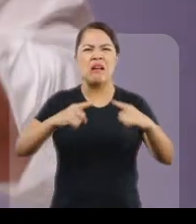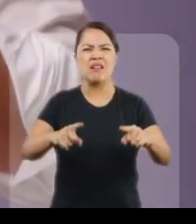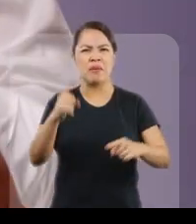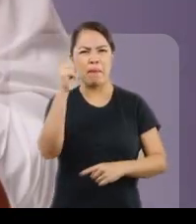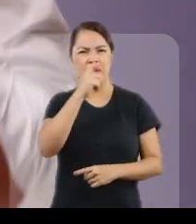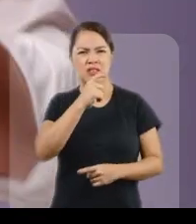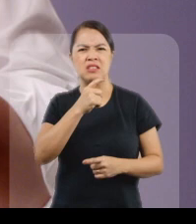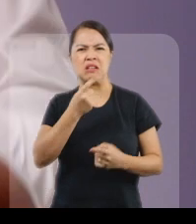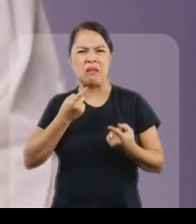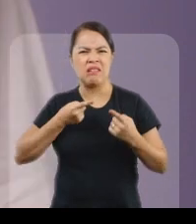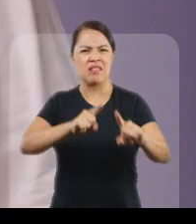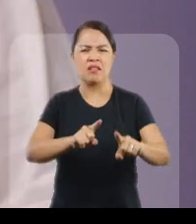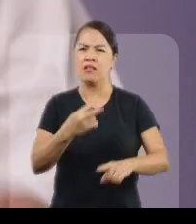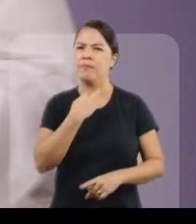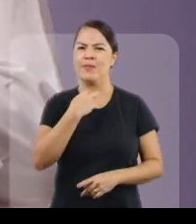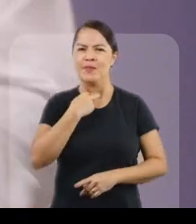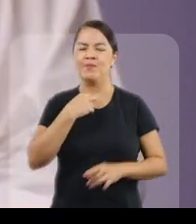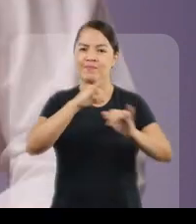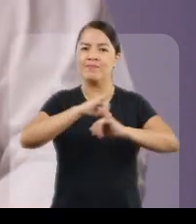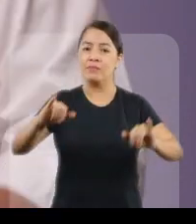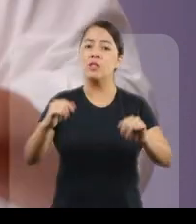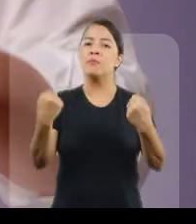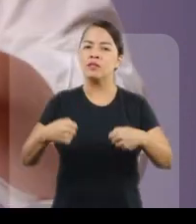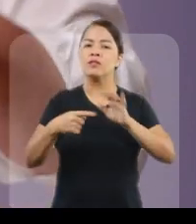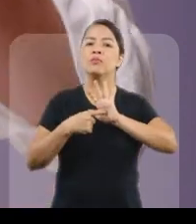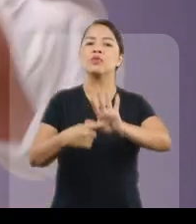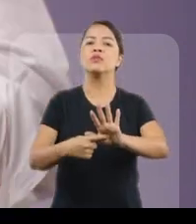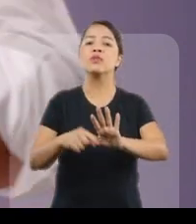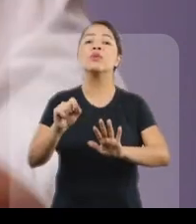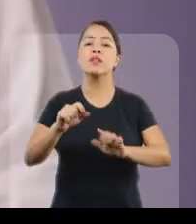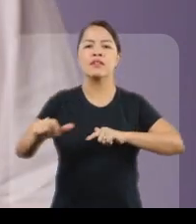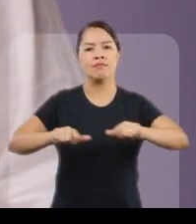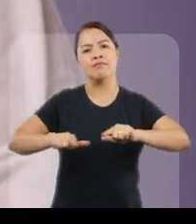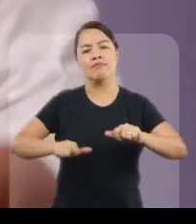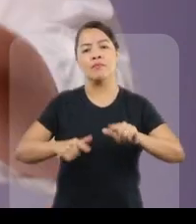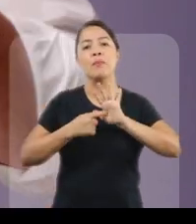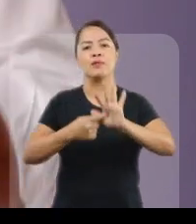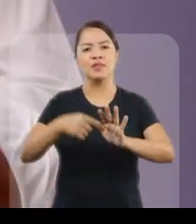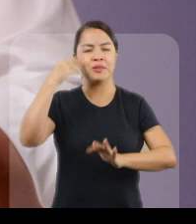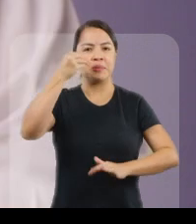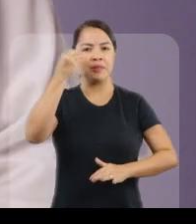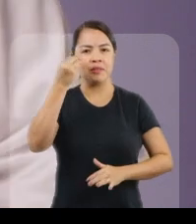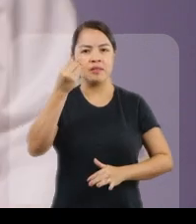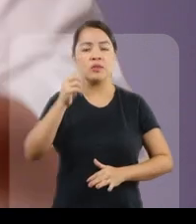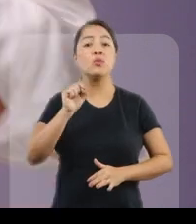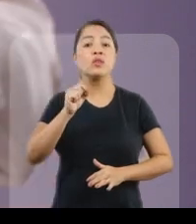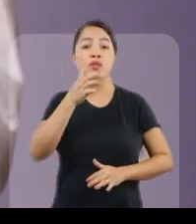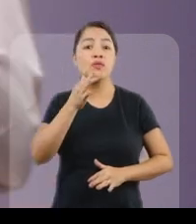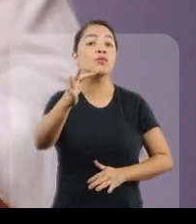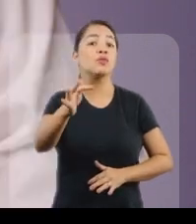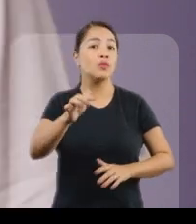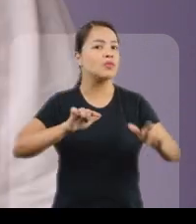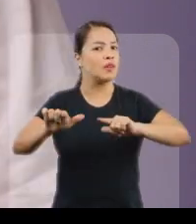agressões, mentiras e ataques. Na campanha, você tem que mostrar o que fez, mostrar experiência e o